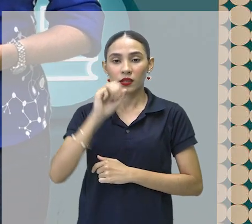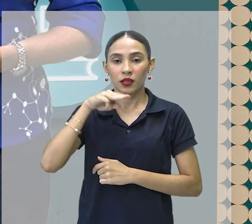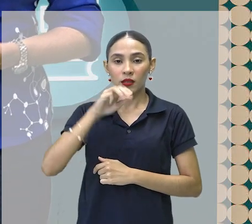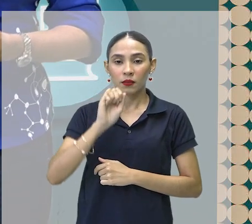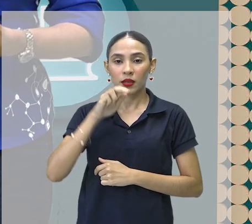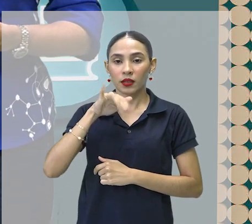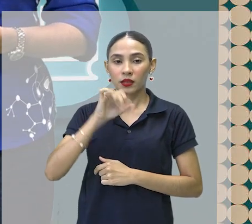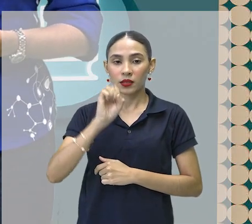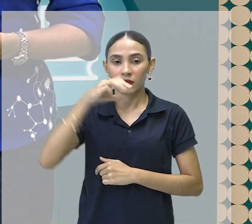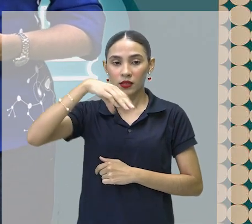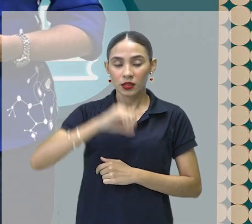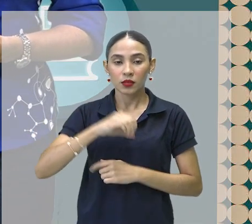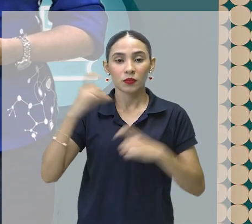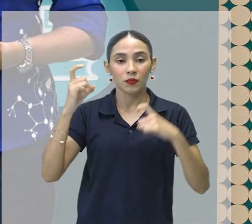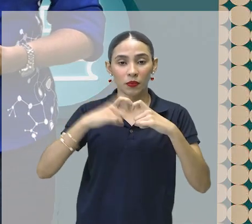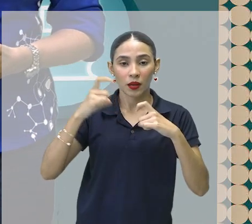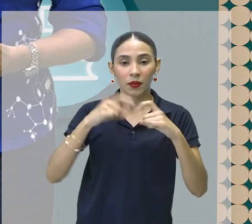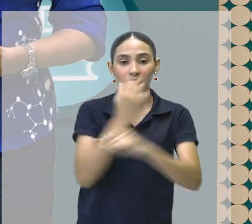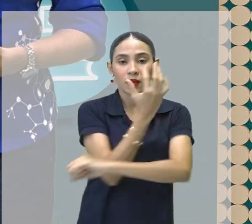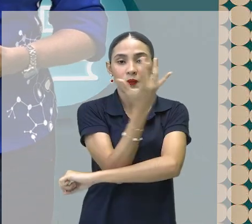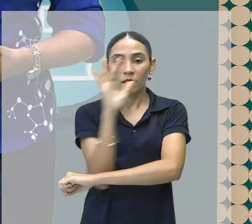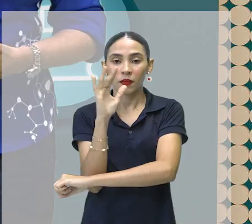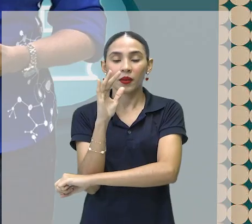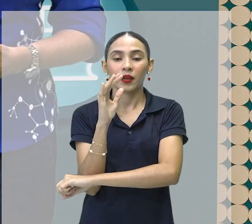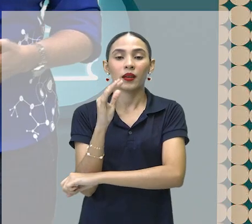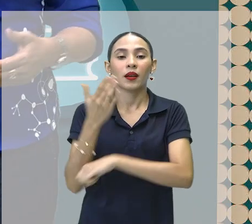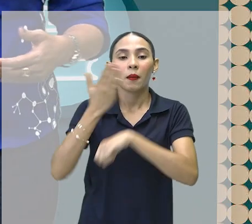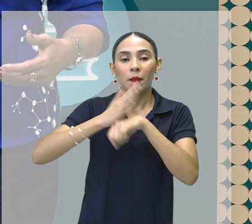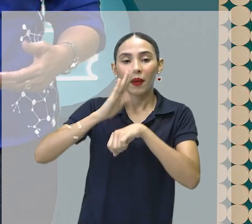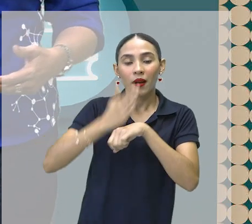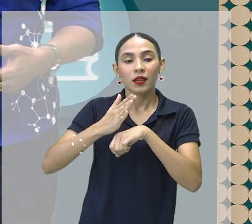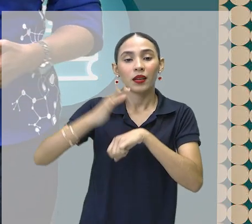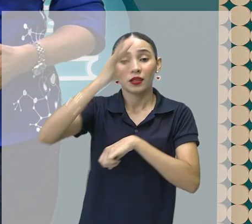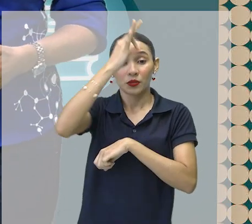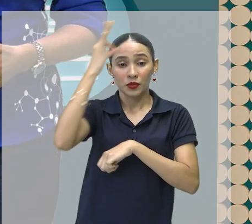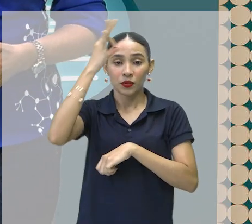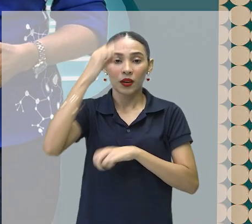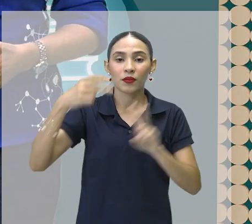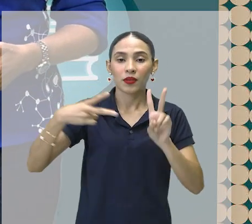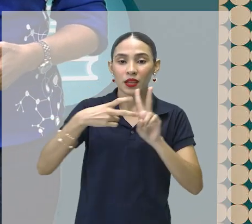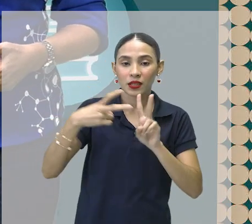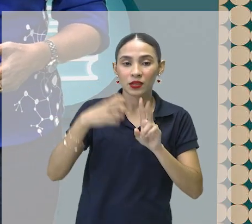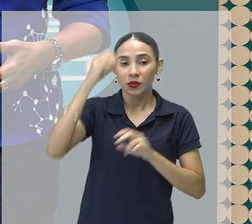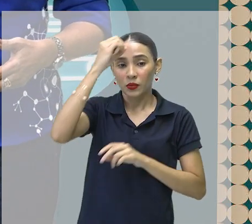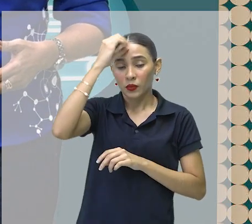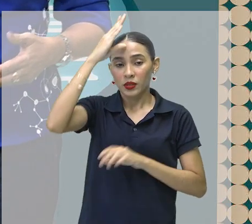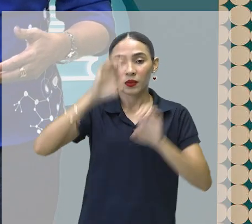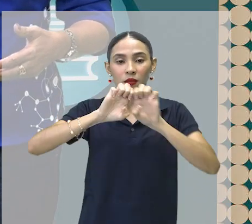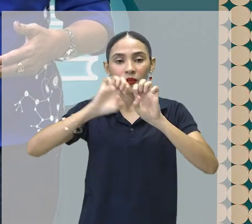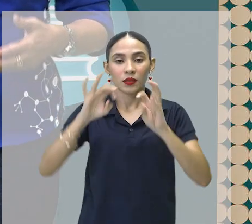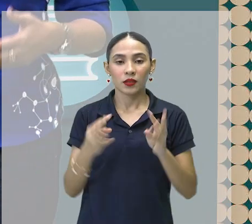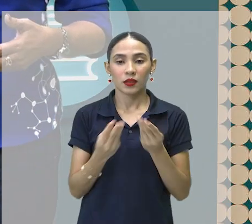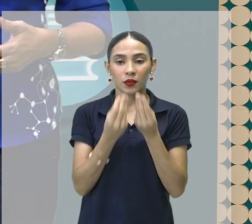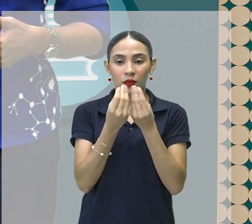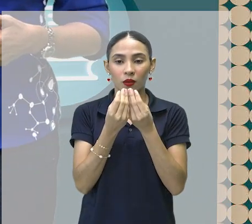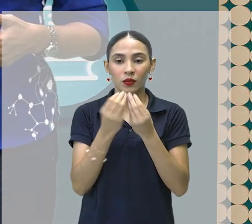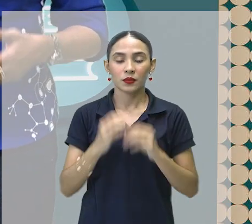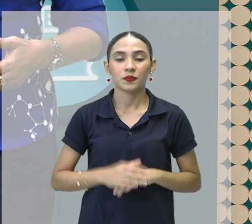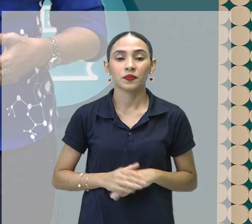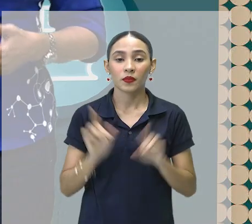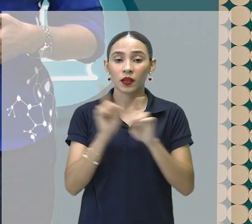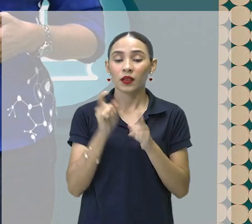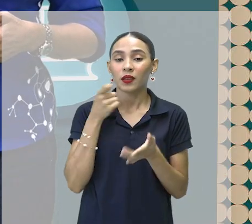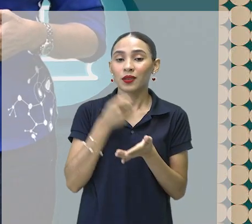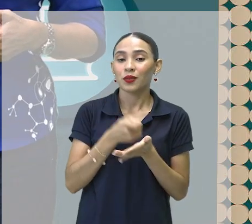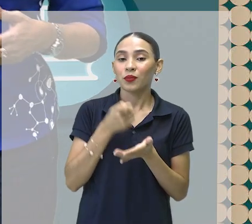da floresta, as práticas espirituais indígenas e os conhecimentos ecológicos. Ele impõe